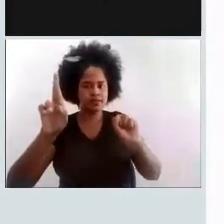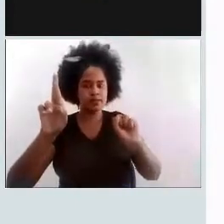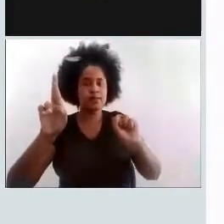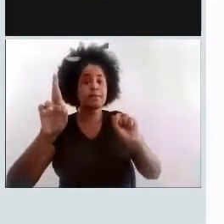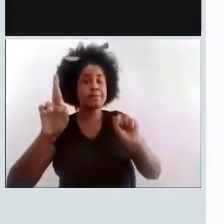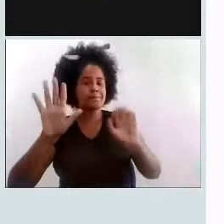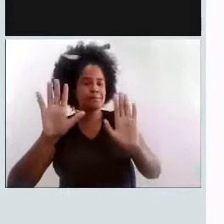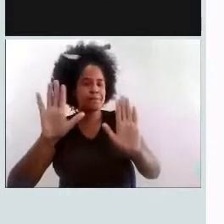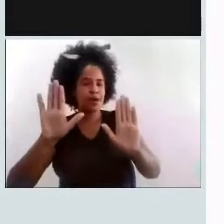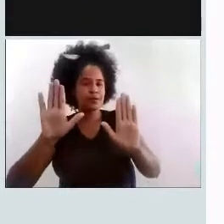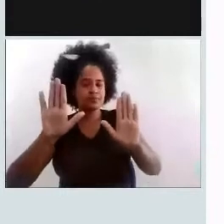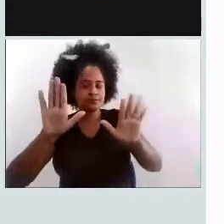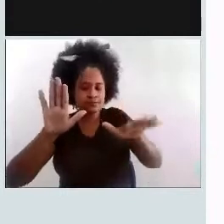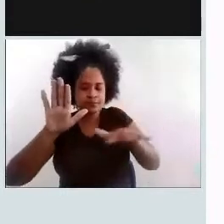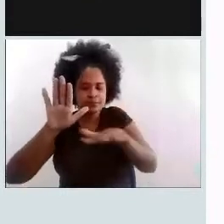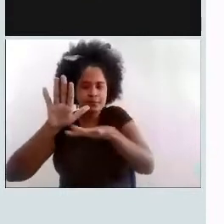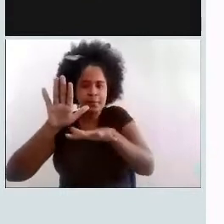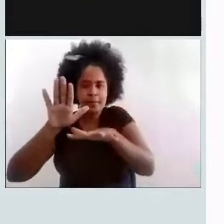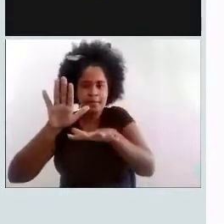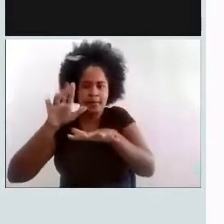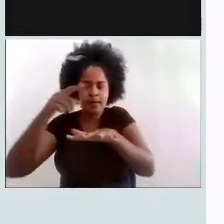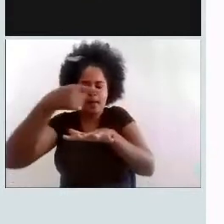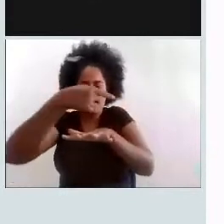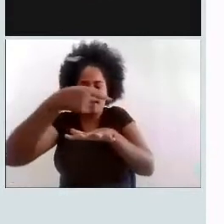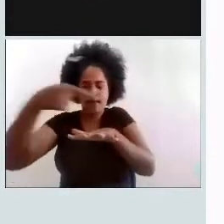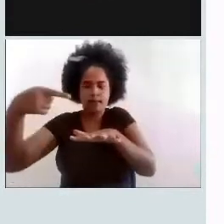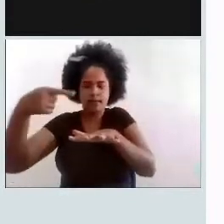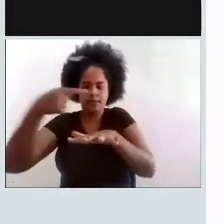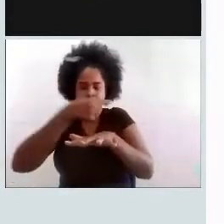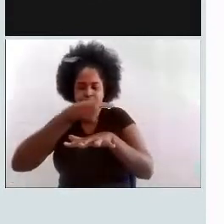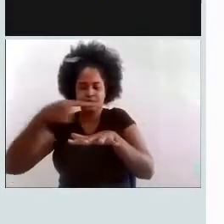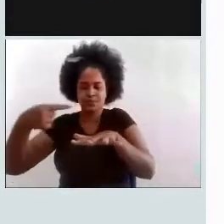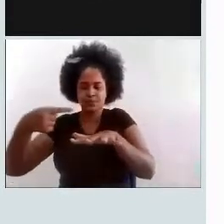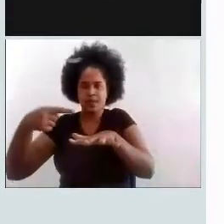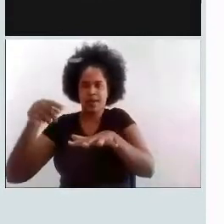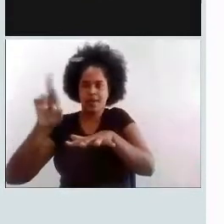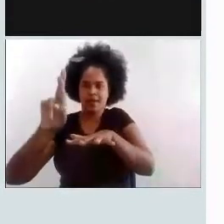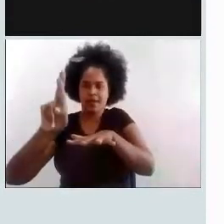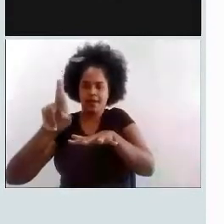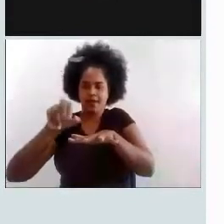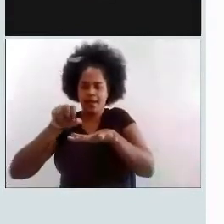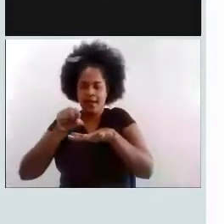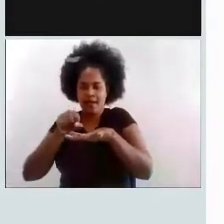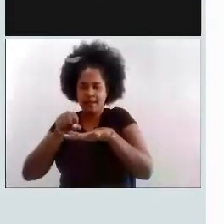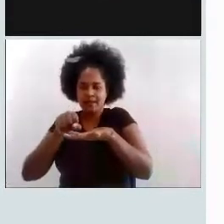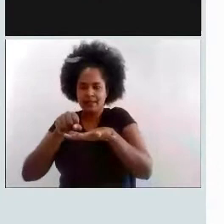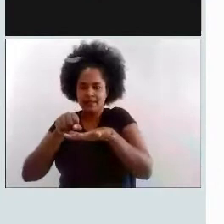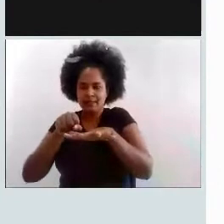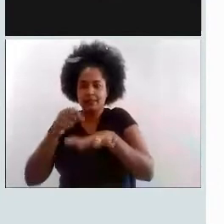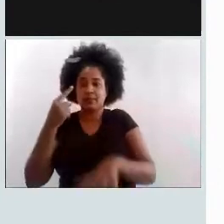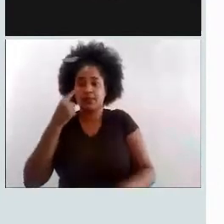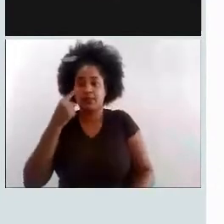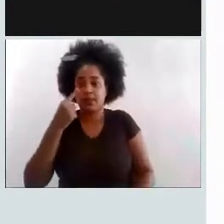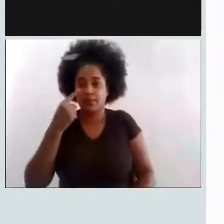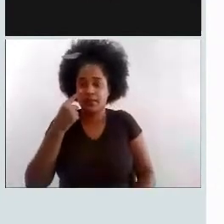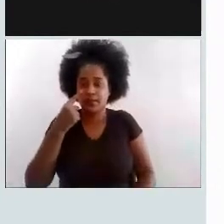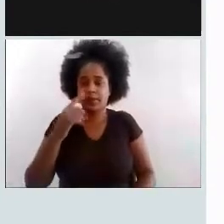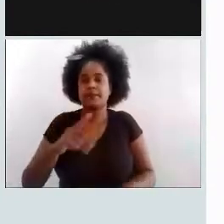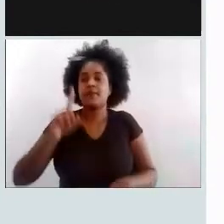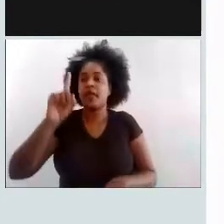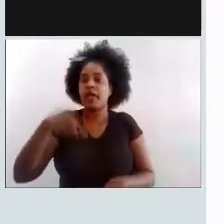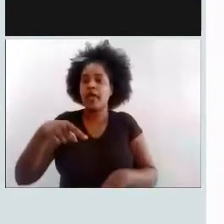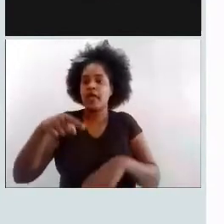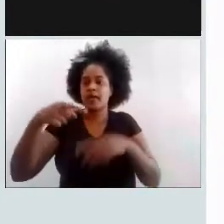alfa. Duas retas são paralelas quando não têm ponto em comum e são